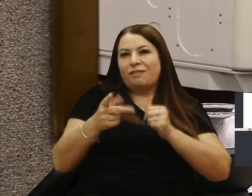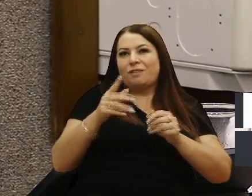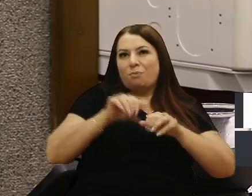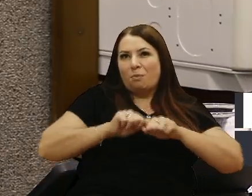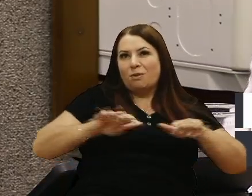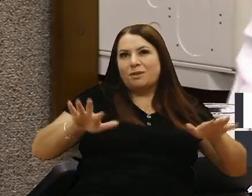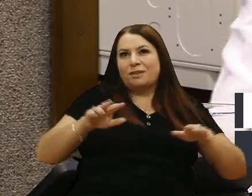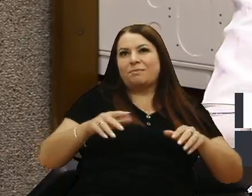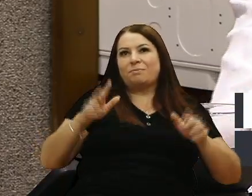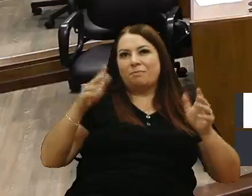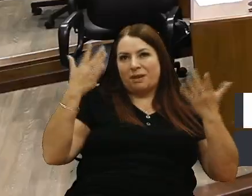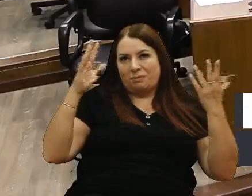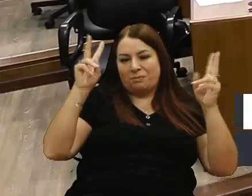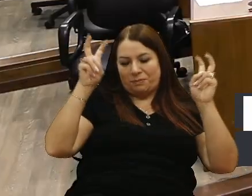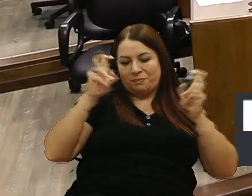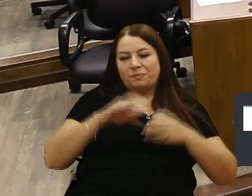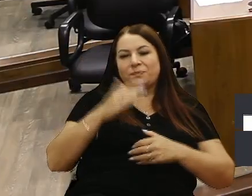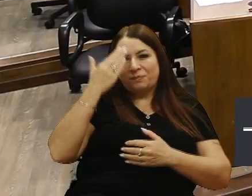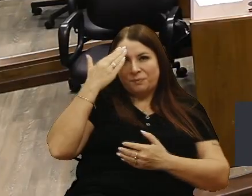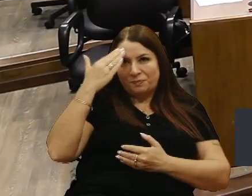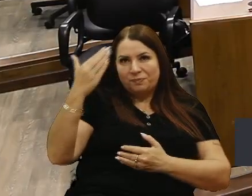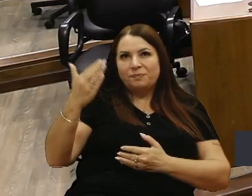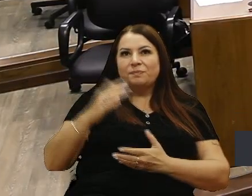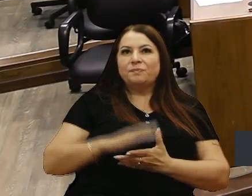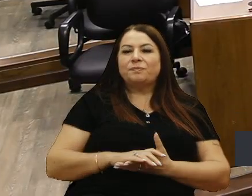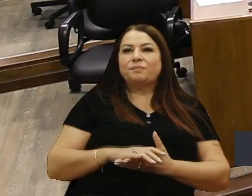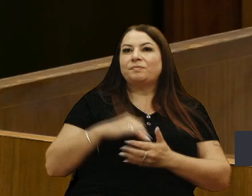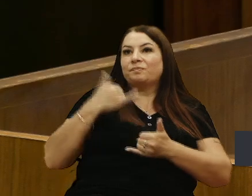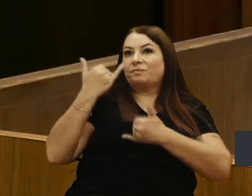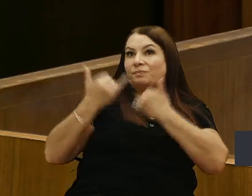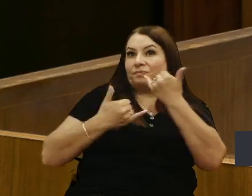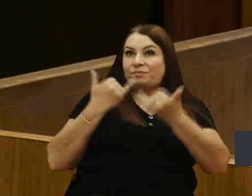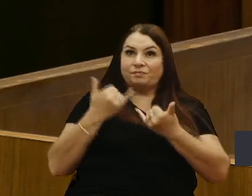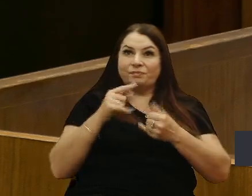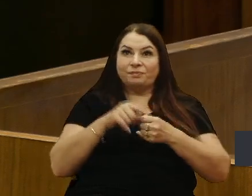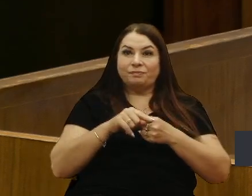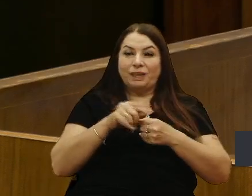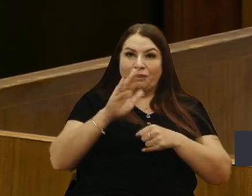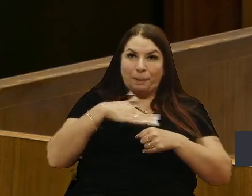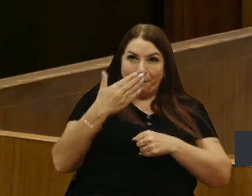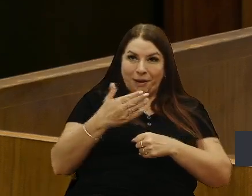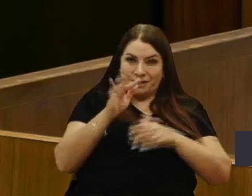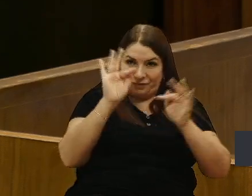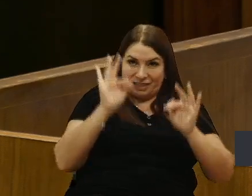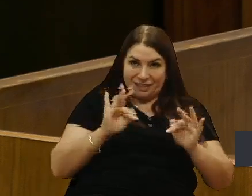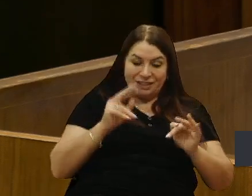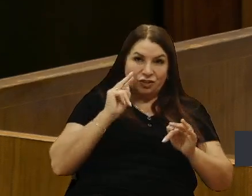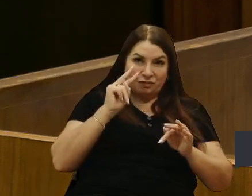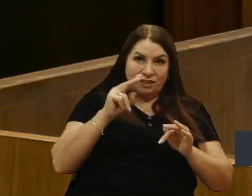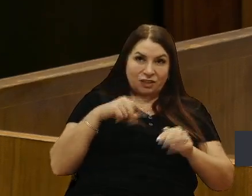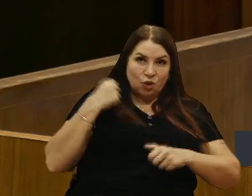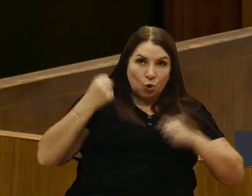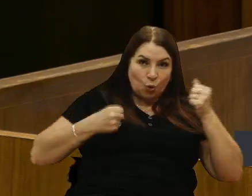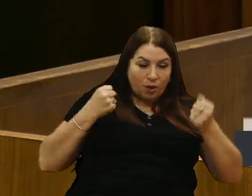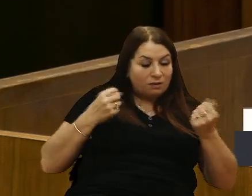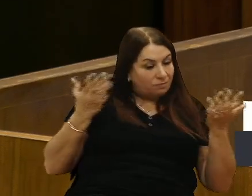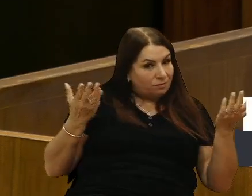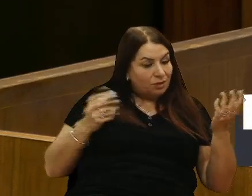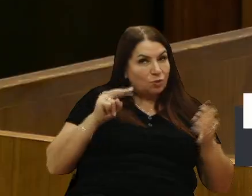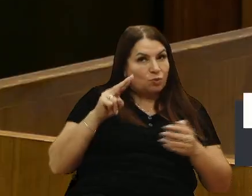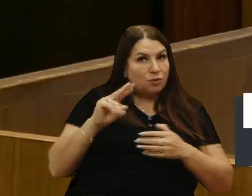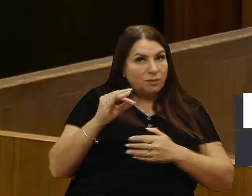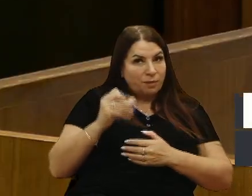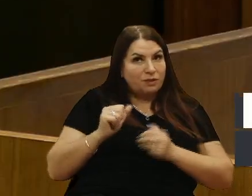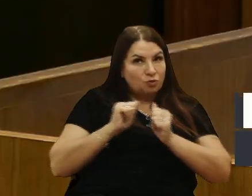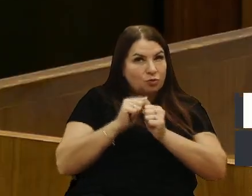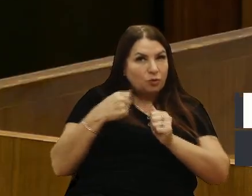cidade. Parabéns pelo tema. Muito obrigada. E é só uma brincadeira. O senhor ficaria ainda mais feliz se o senhor tivesse corrido, pelo menos as 2 milhas